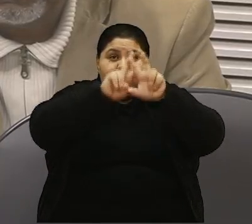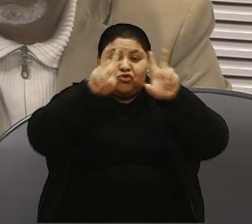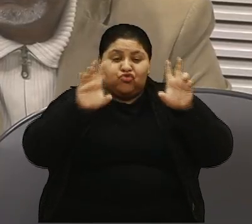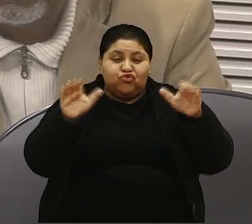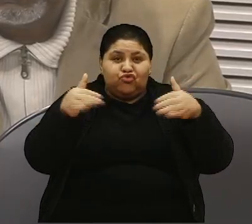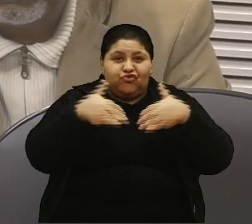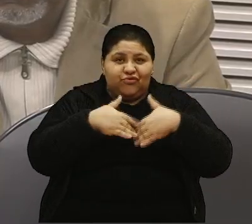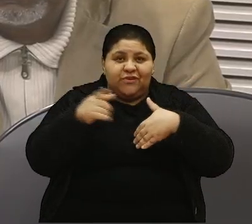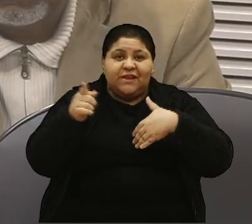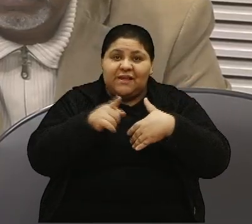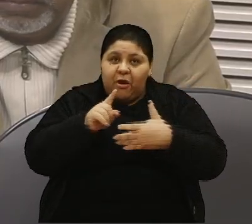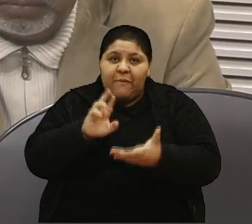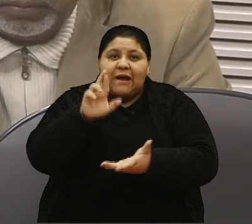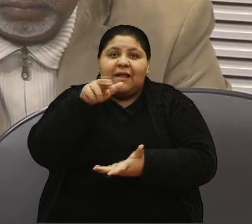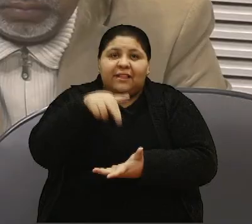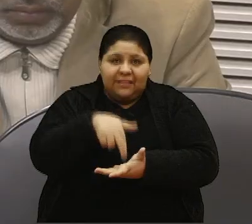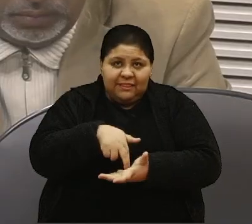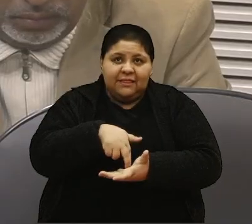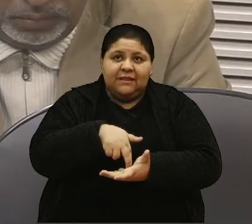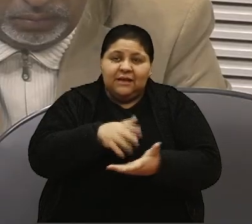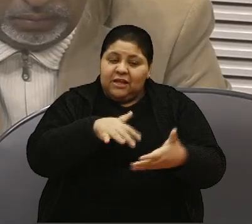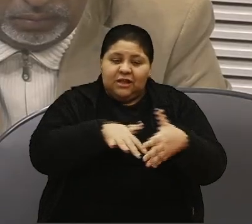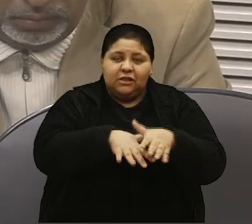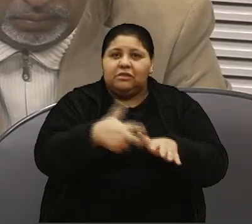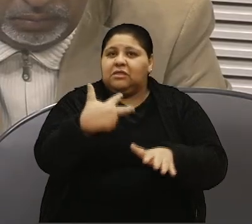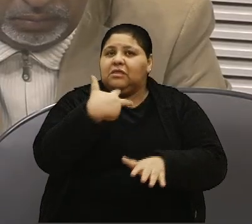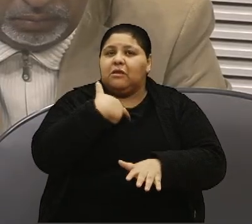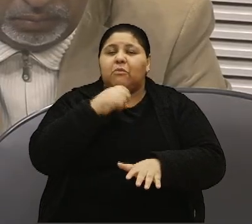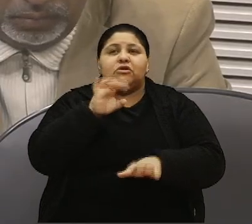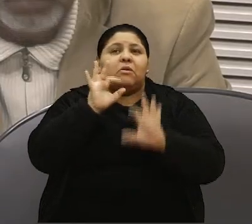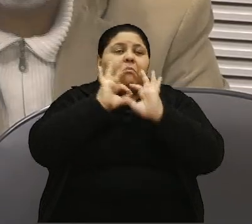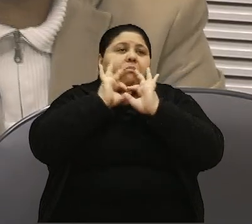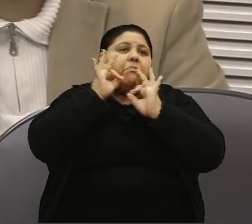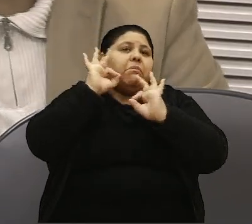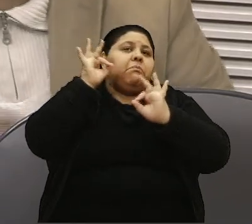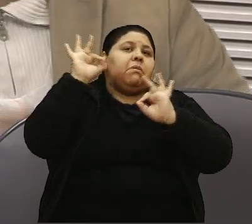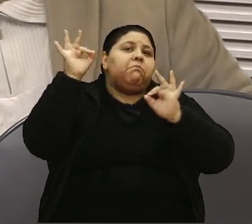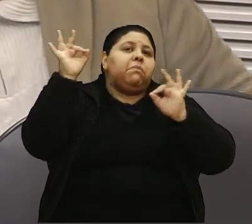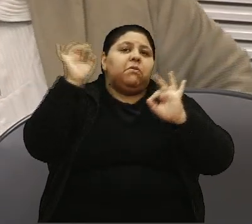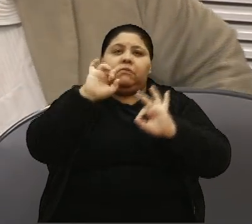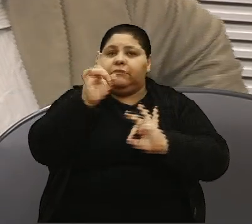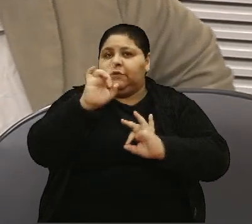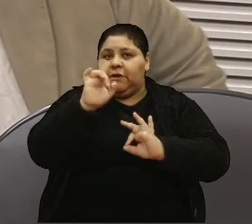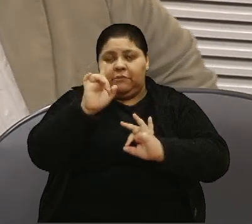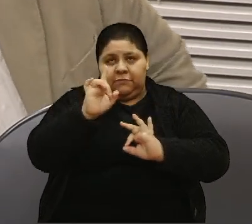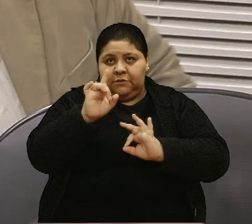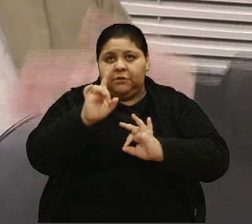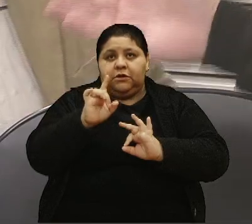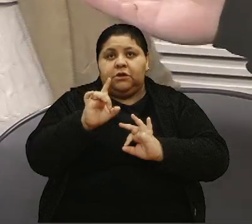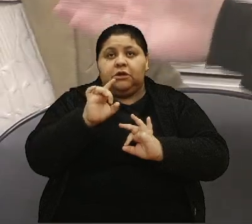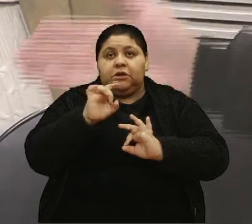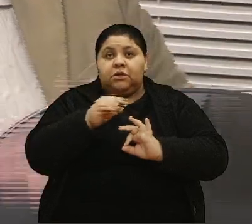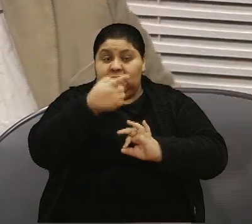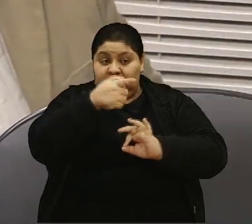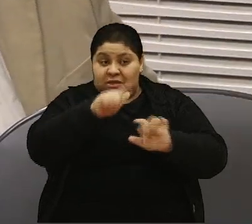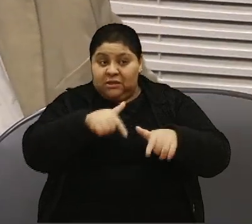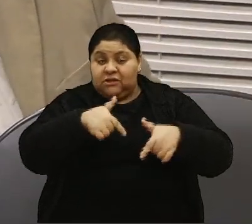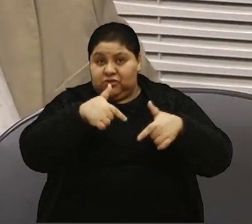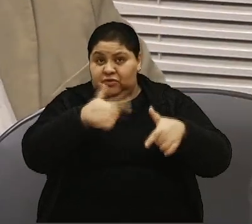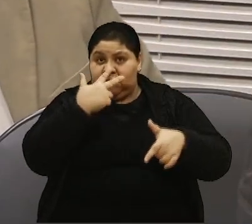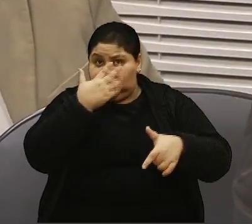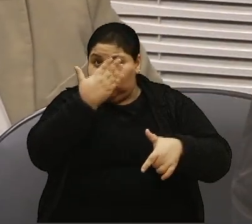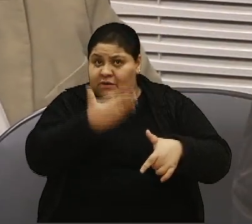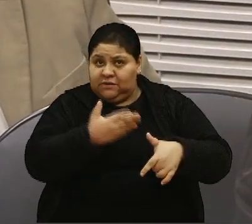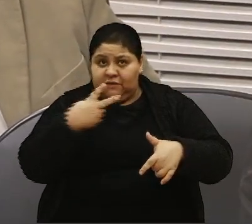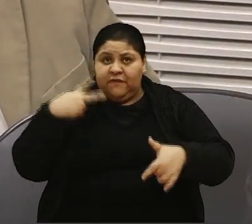que é uma realidade, e a inclusão ela não pode ficar só no discurso, na fala e no rodeio. E são essas medidas, como essa sua, que a senhora